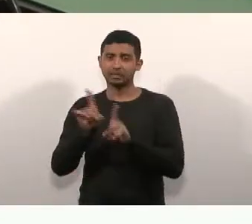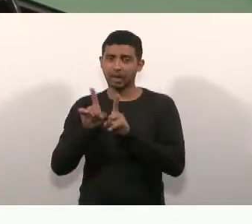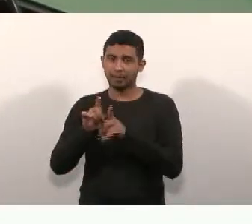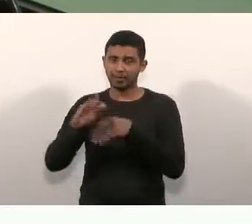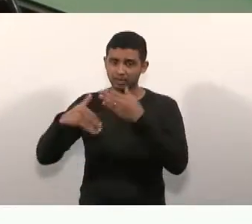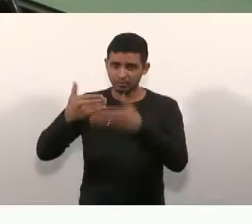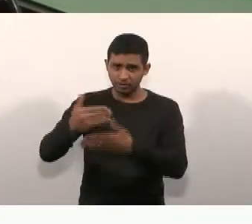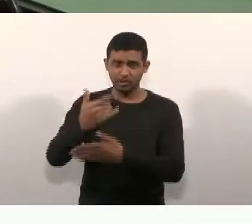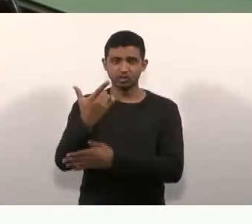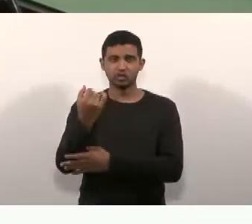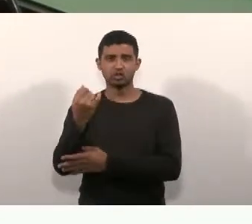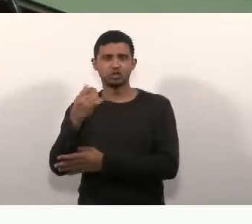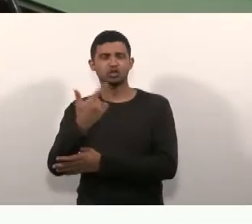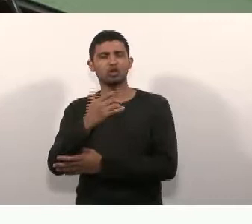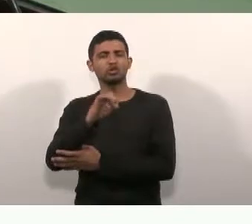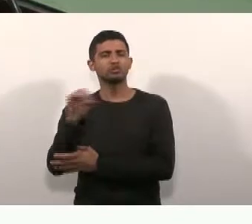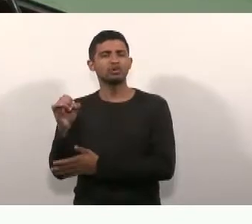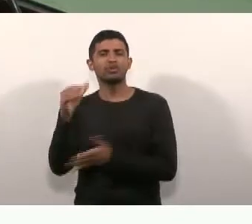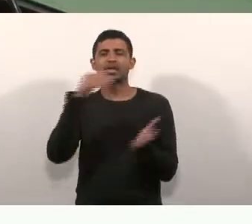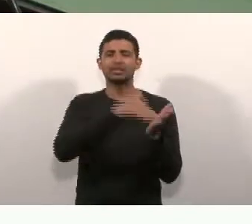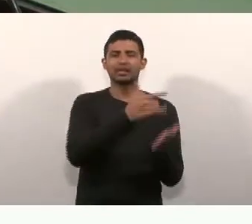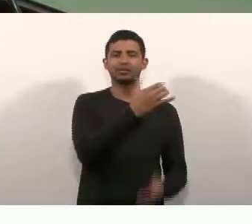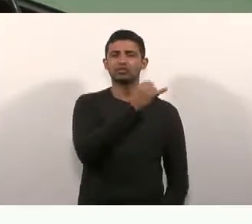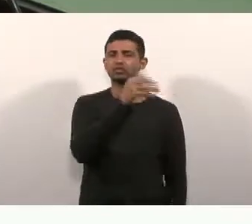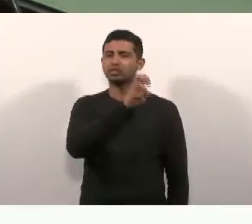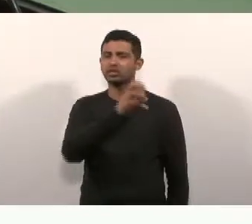a 2015 aproximadamente. Então, assim,